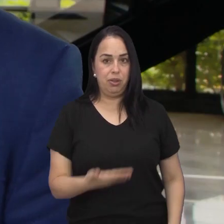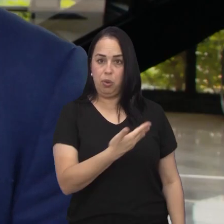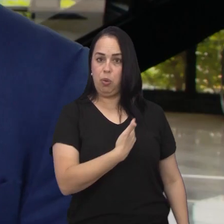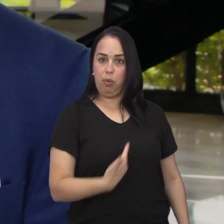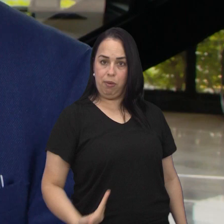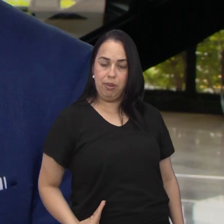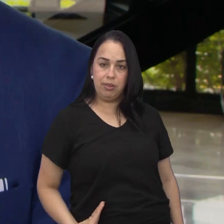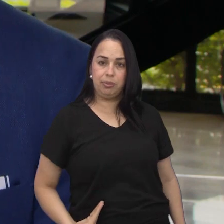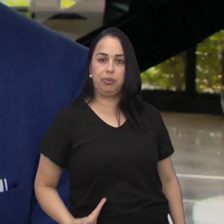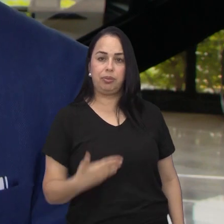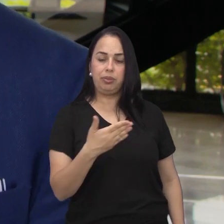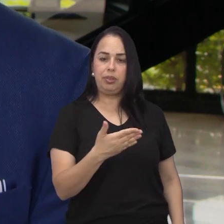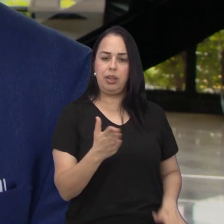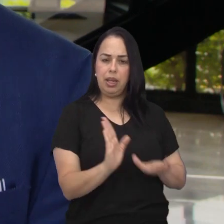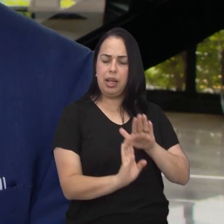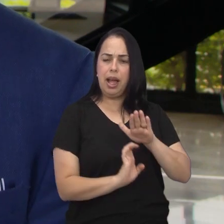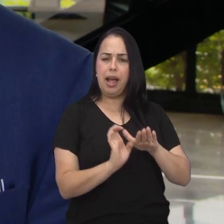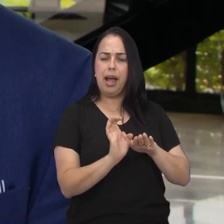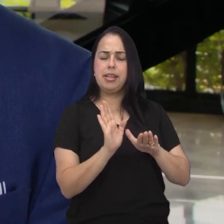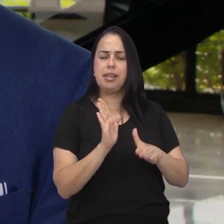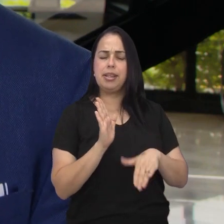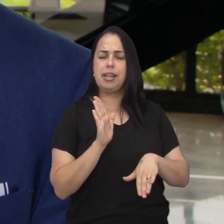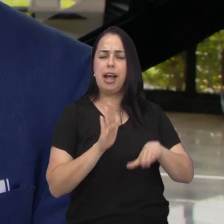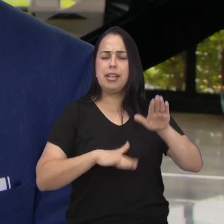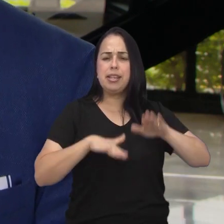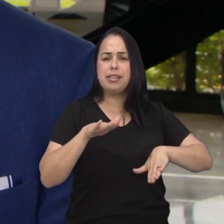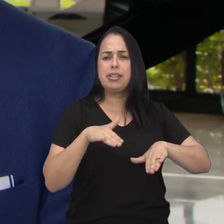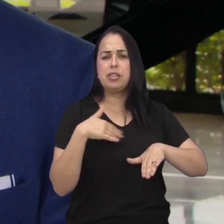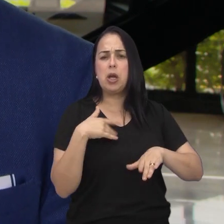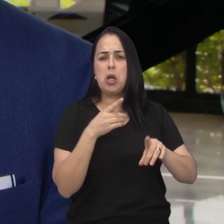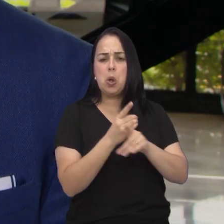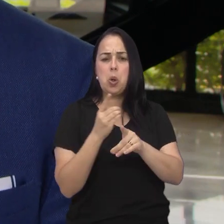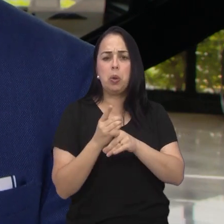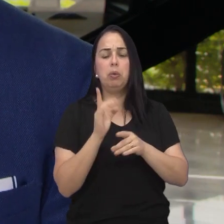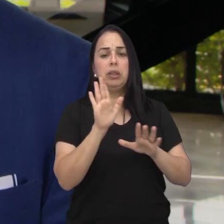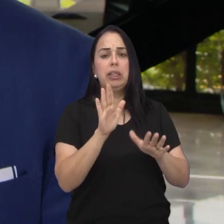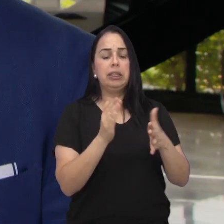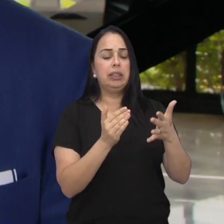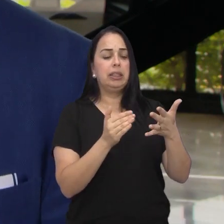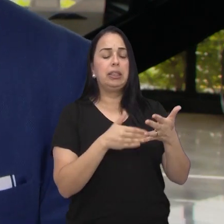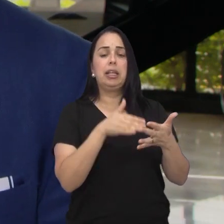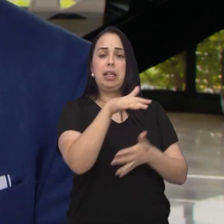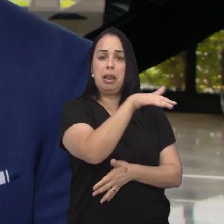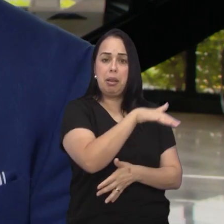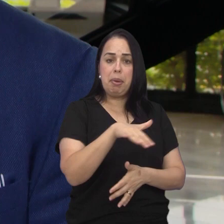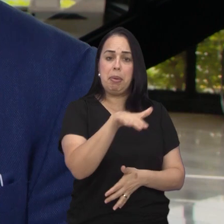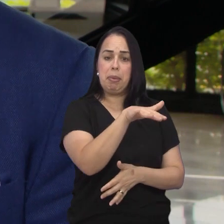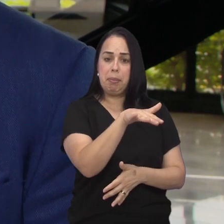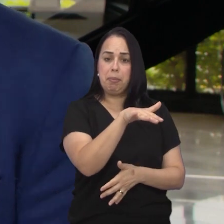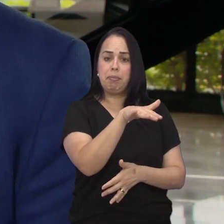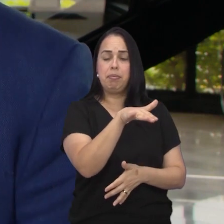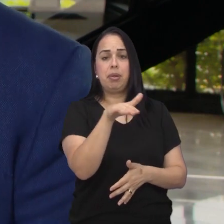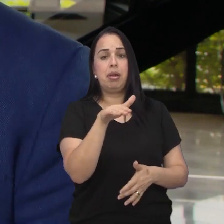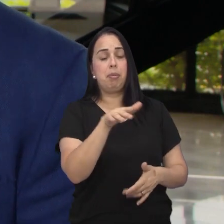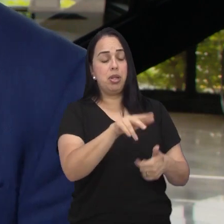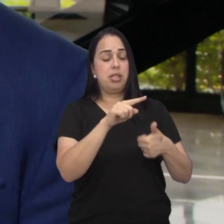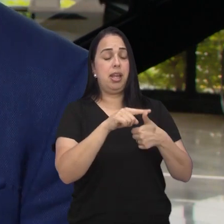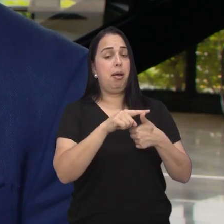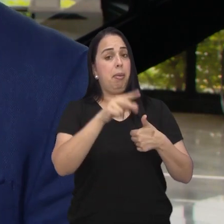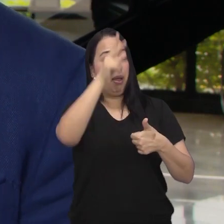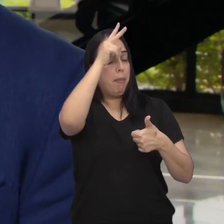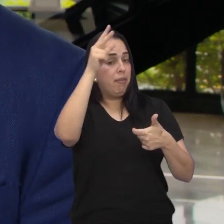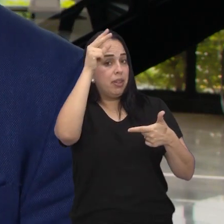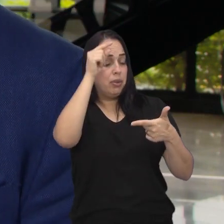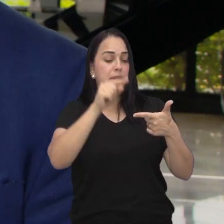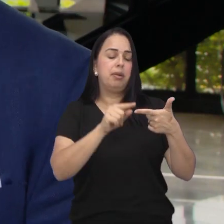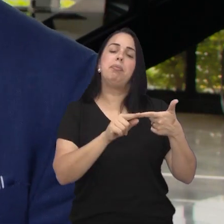Na empresa pública, o que a gente vai encontrar na maior parte das vezes são o que a gente chama de categorias, né? Então eu vou ter uma categoria que pode ser